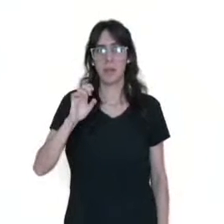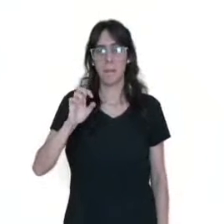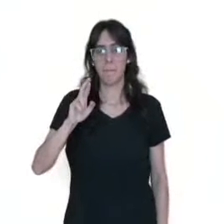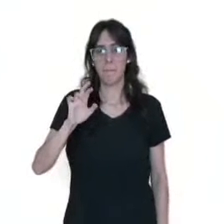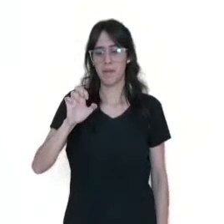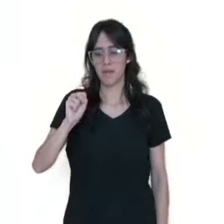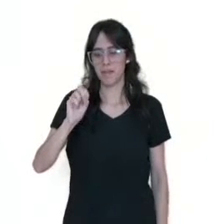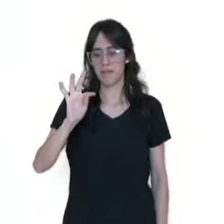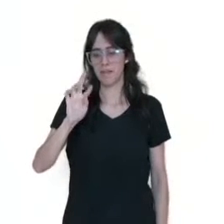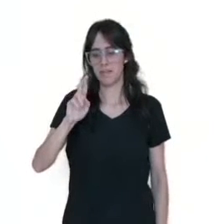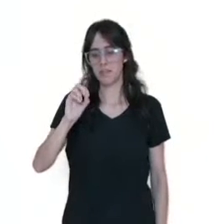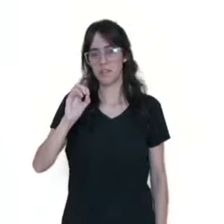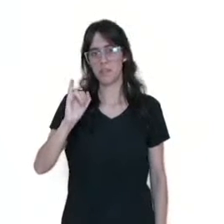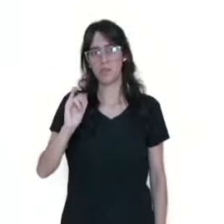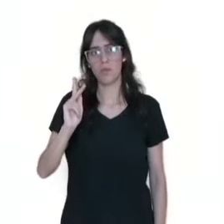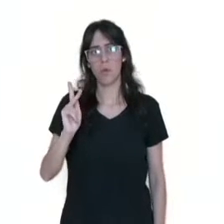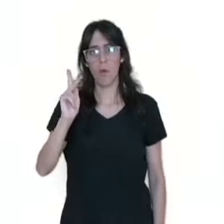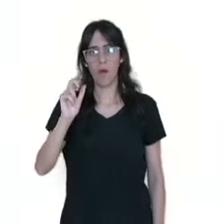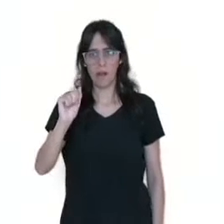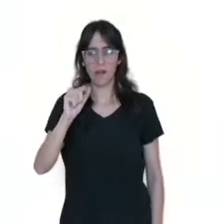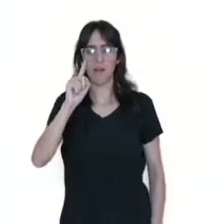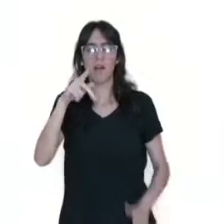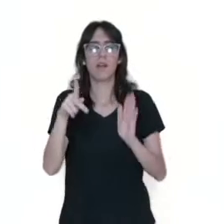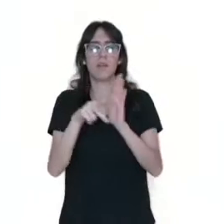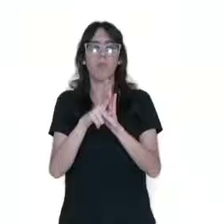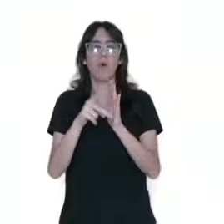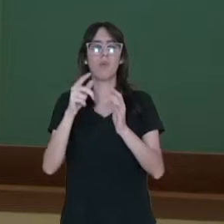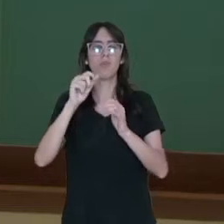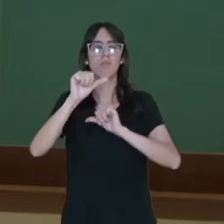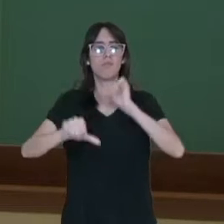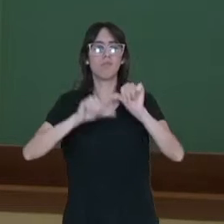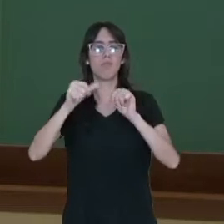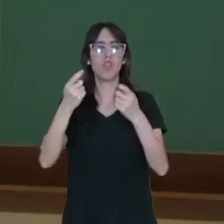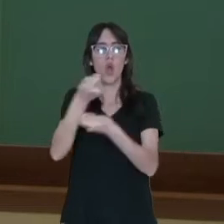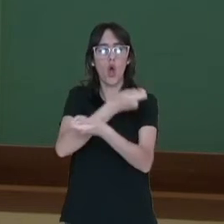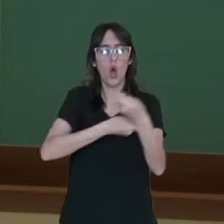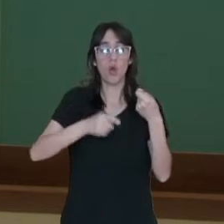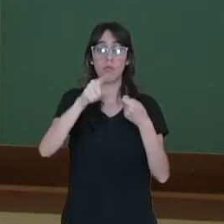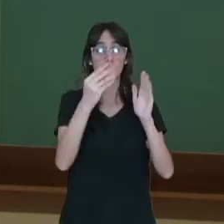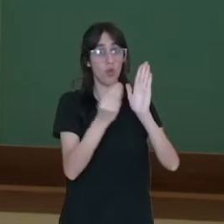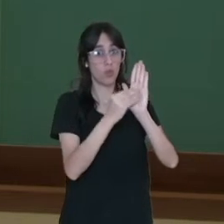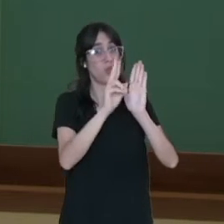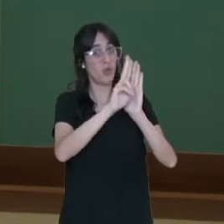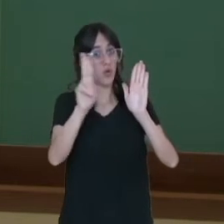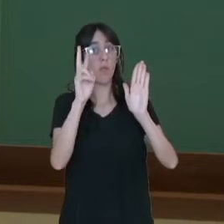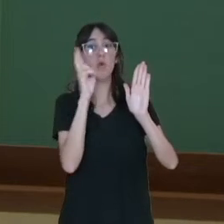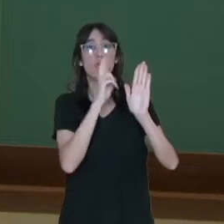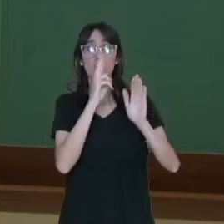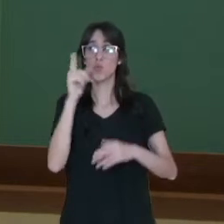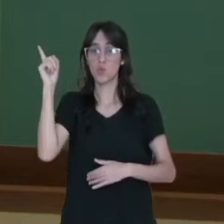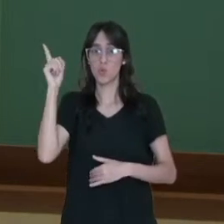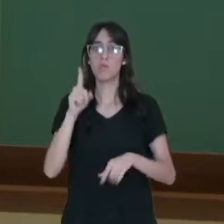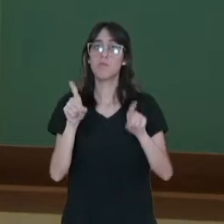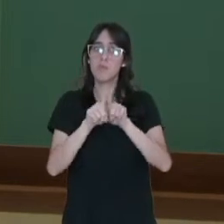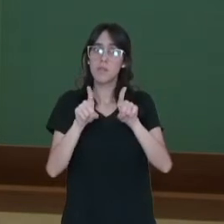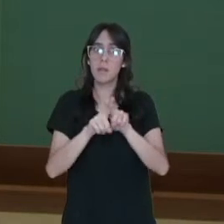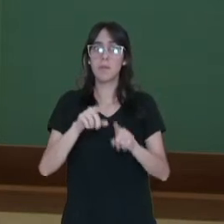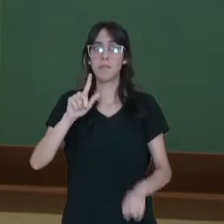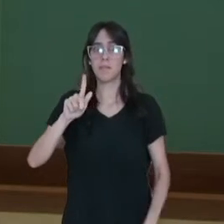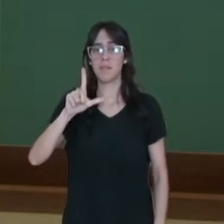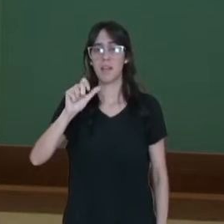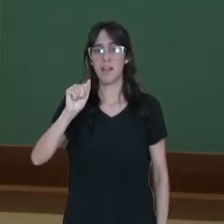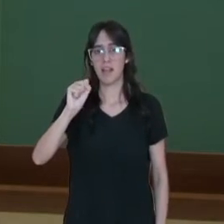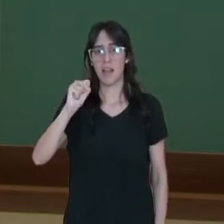reformas econômicas, você já vai entender melhor esse nome, anota ele, lembra que eu pedi para anotar. E a glasnost,